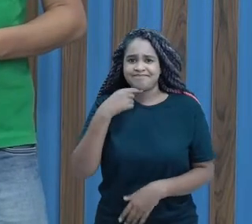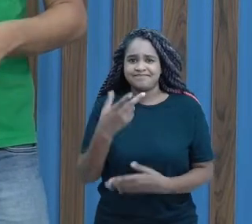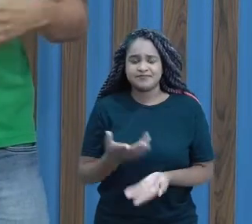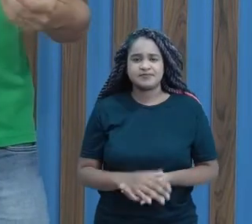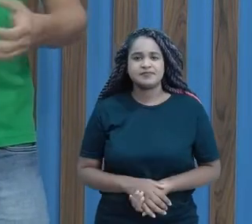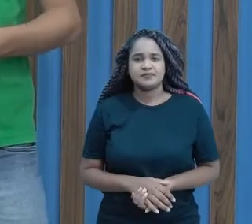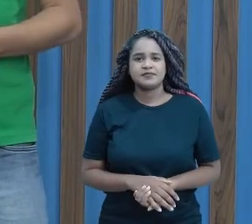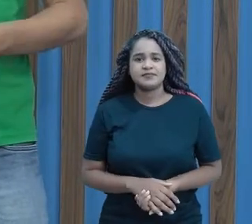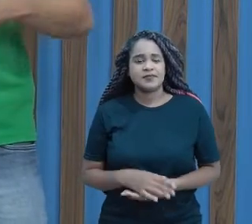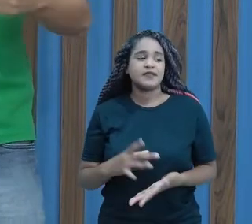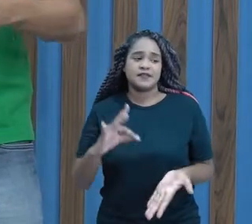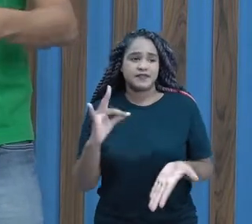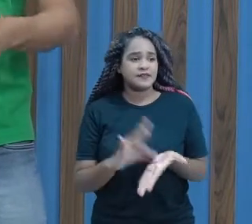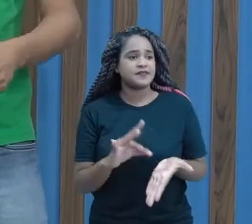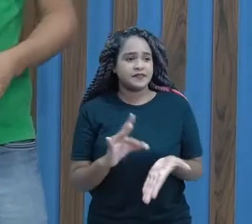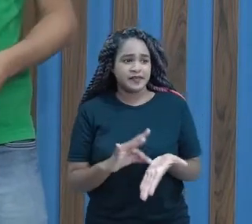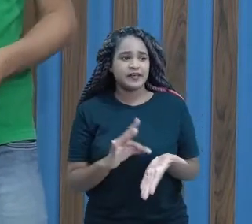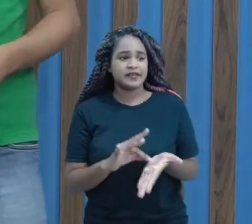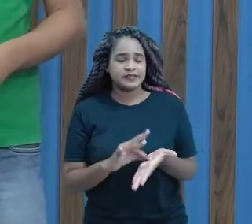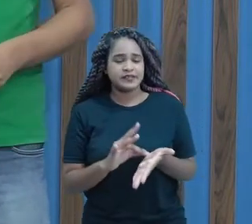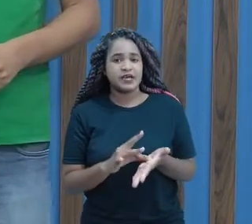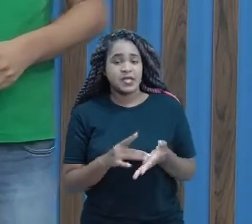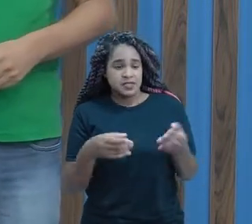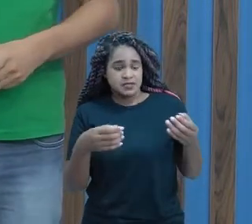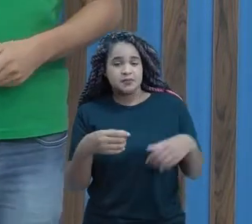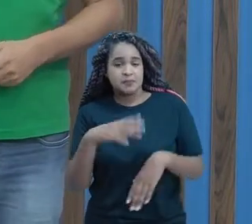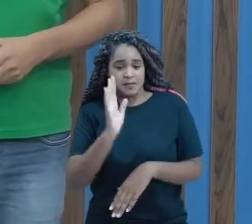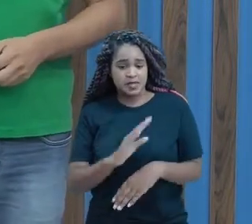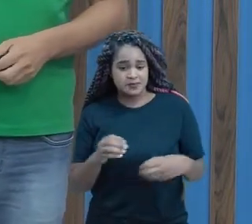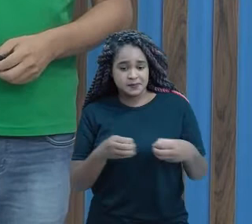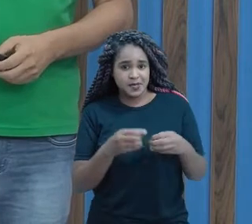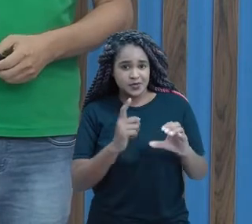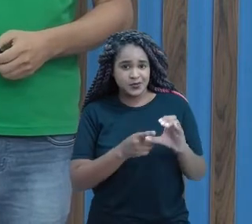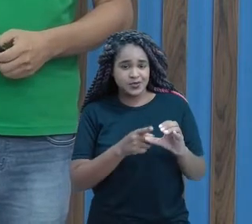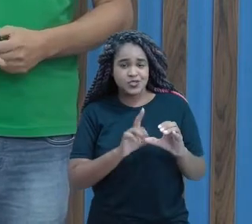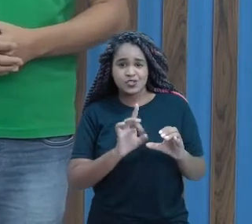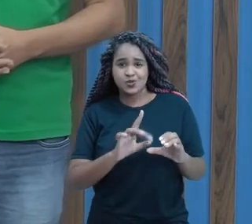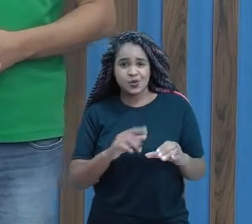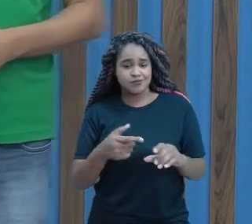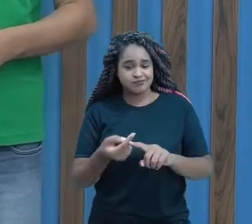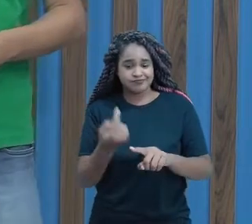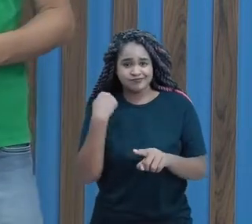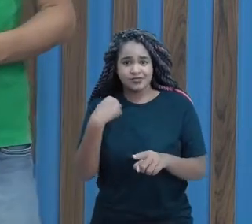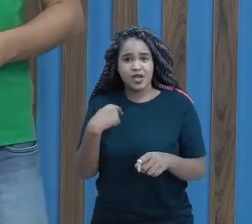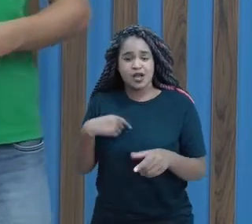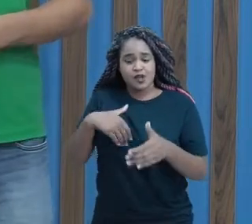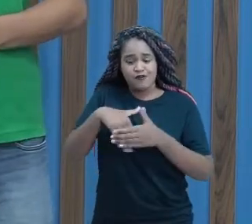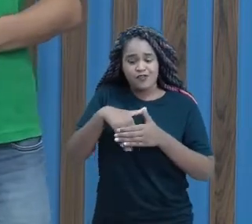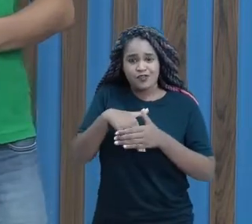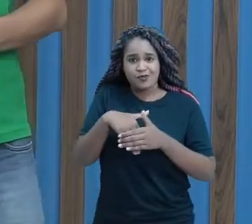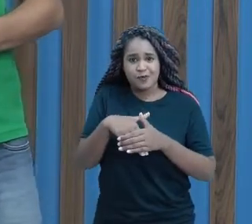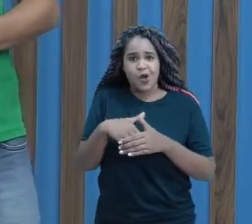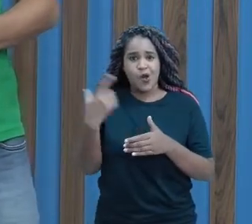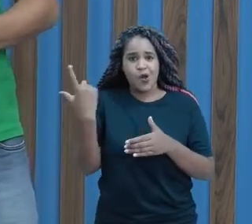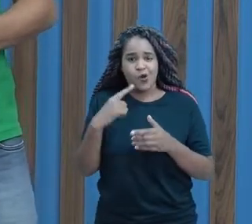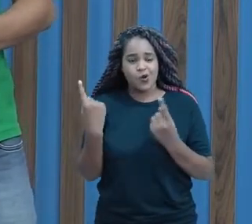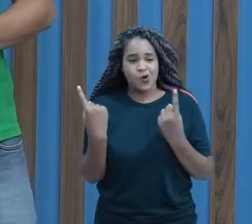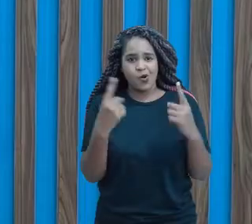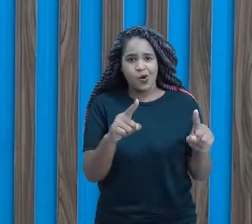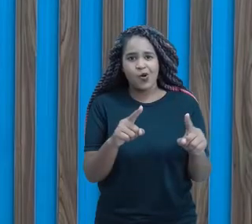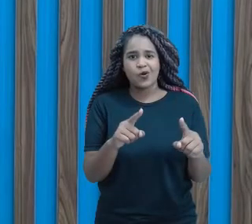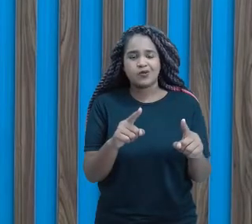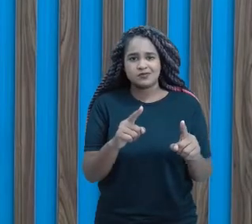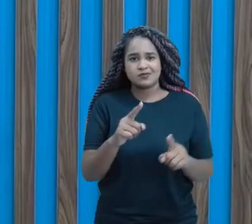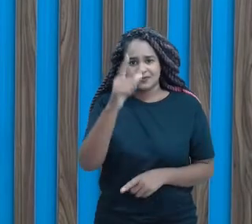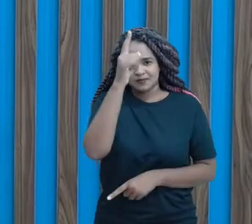lembrado, né, o mais próximo do comunismo foi quando jogou contra um país, né, socialista, que foi a Alemanha Oriental, né, esse jogo. No Brasil nunca jogou contra a União Soviética, União